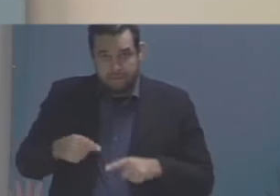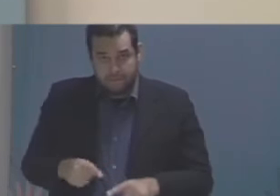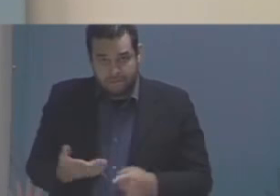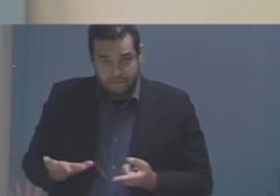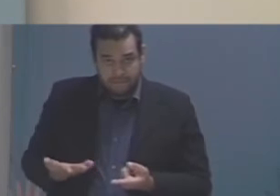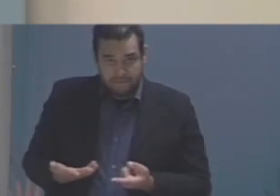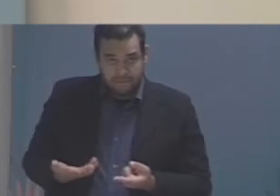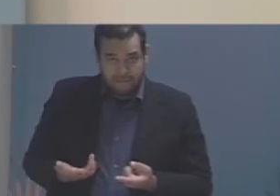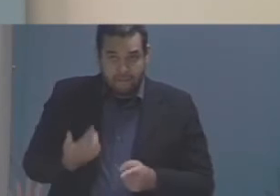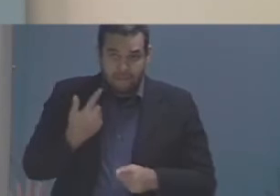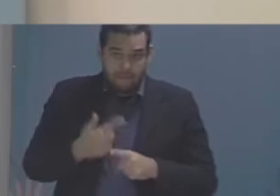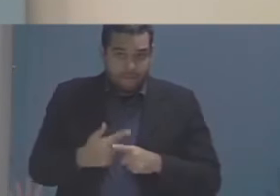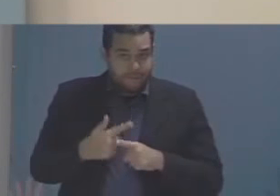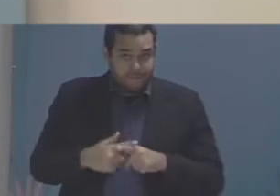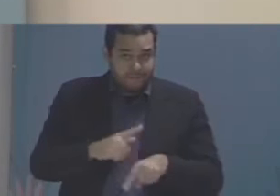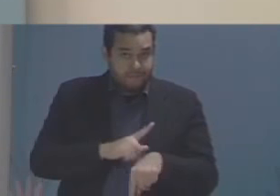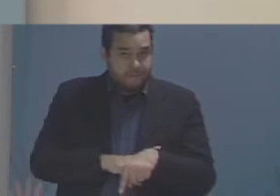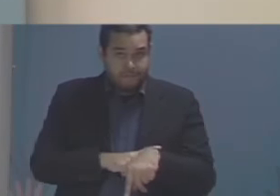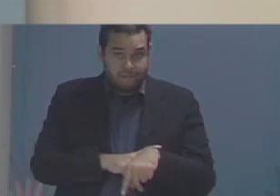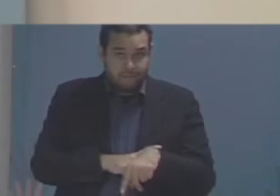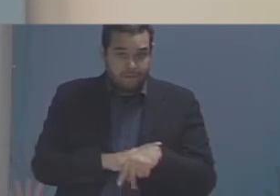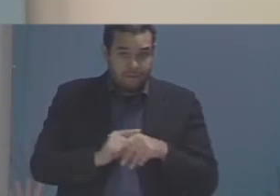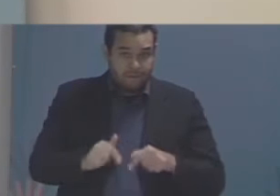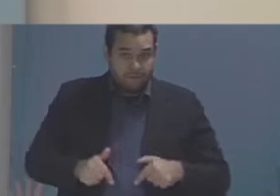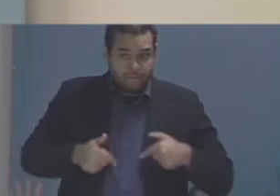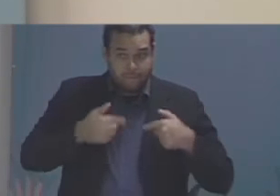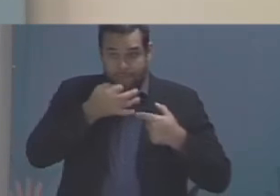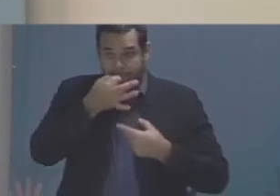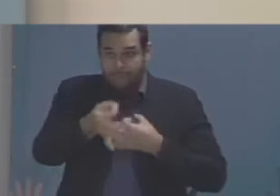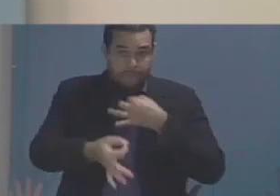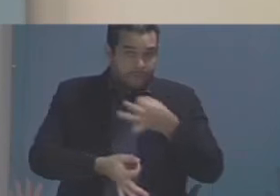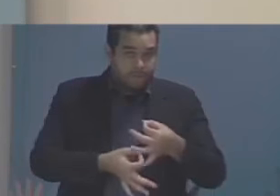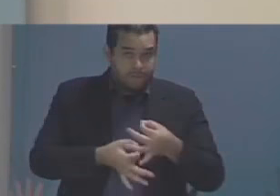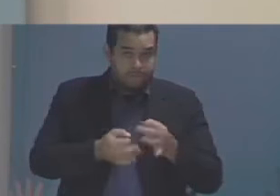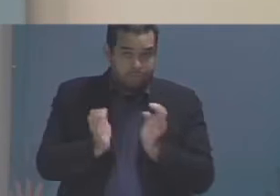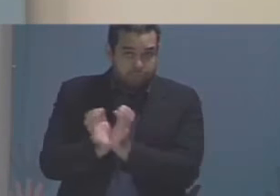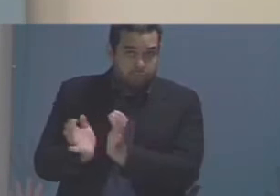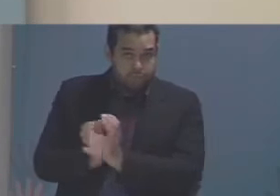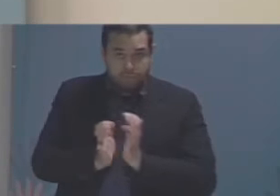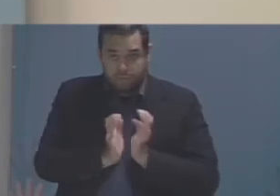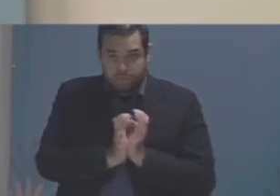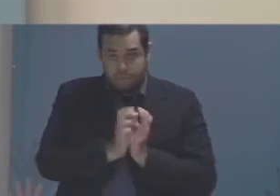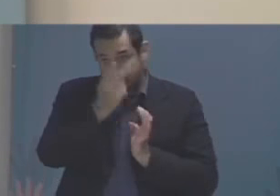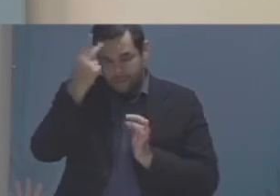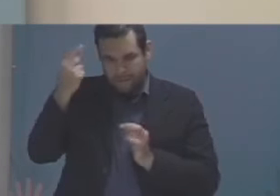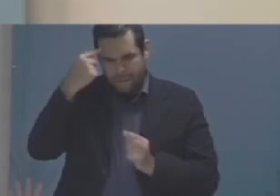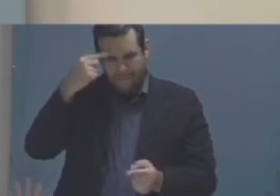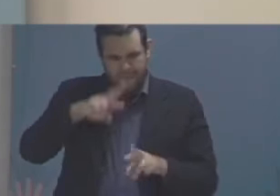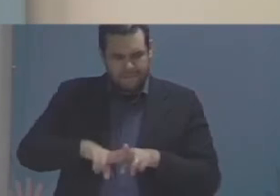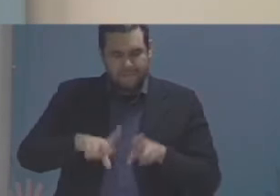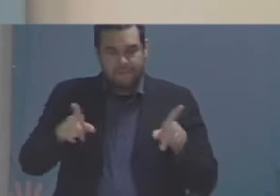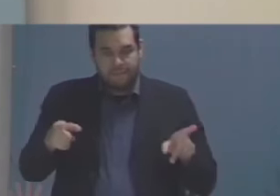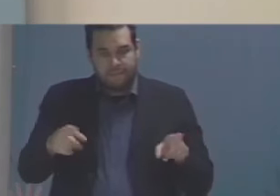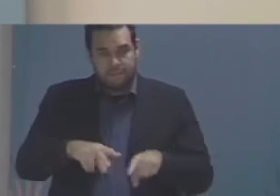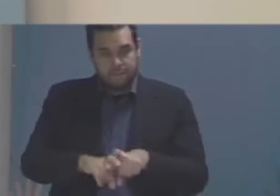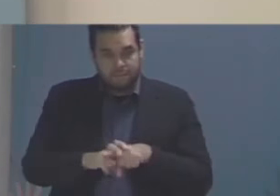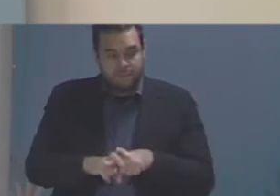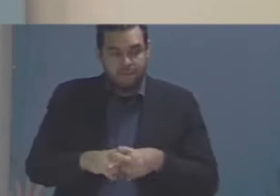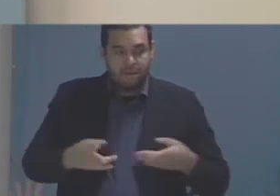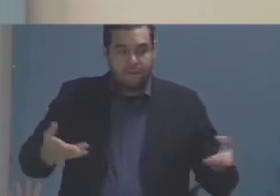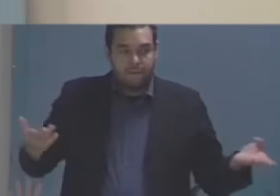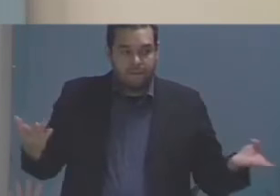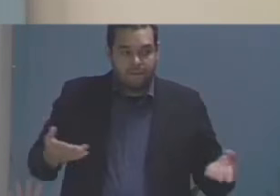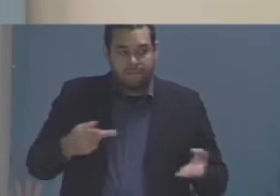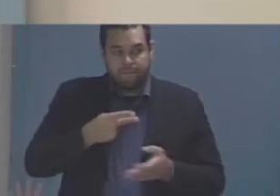justamente, quando vocês dão uma manifestação político-partidária, vocês acabam por machucar aquelas pessoas que pensam diferente. Então, eu gostaria que, nesse